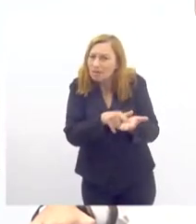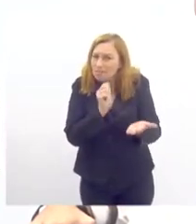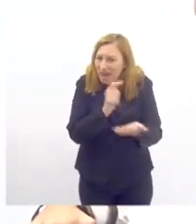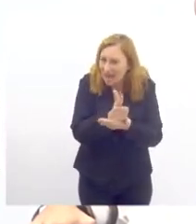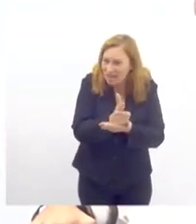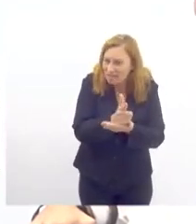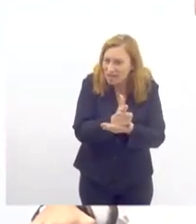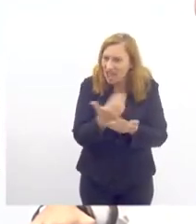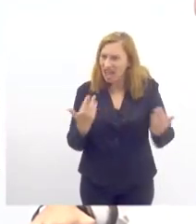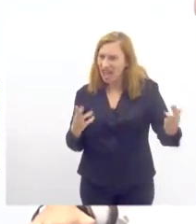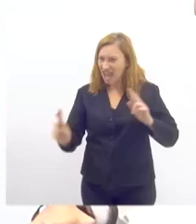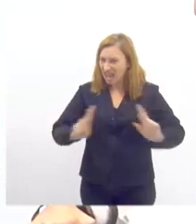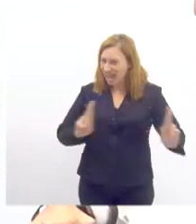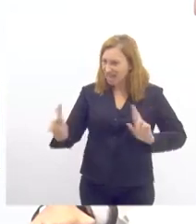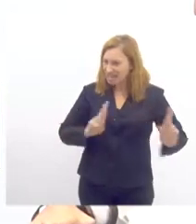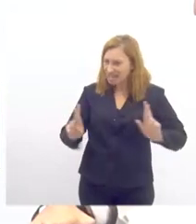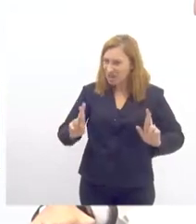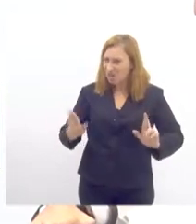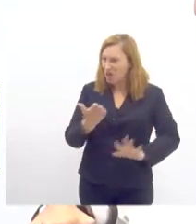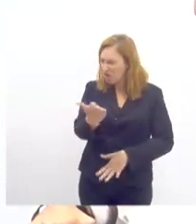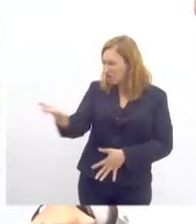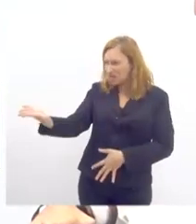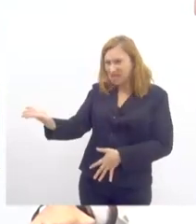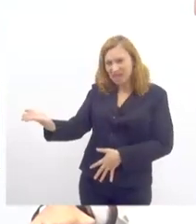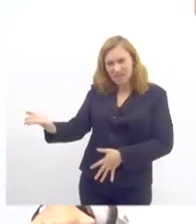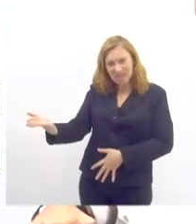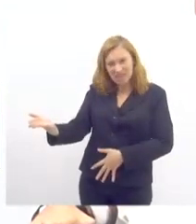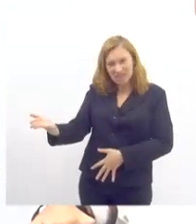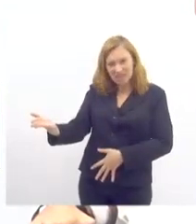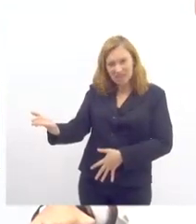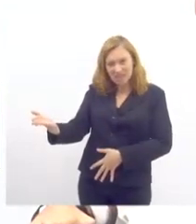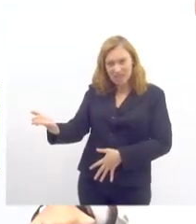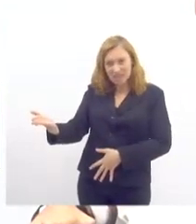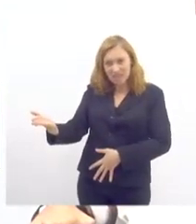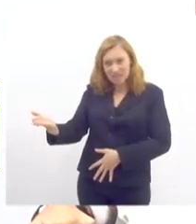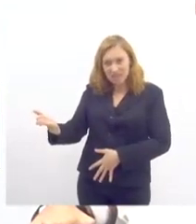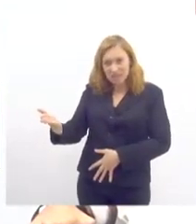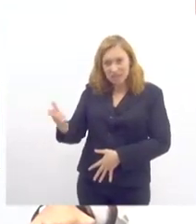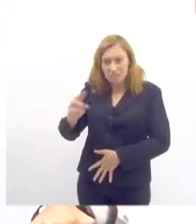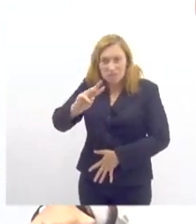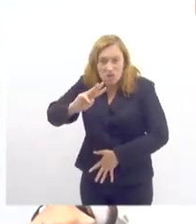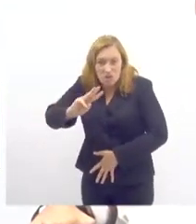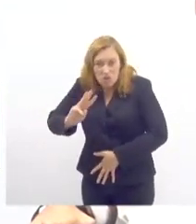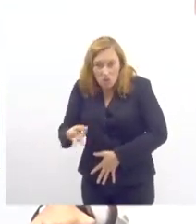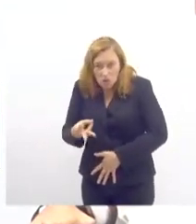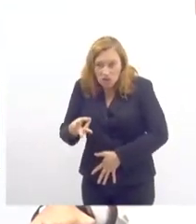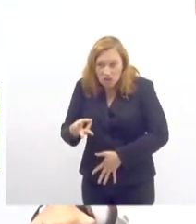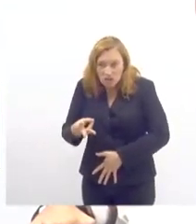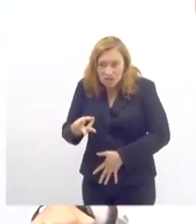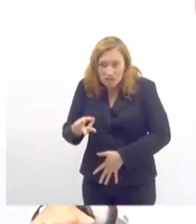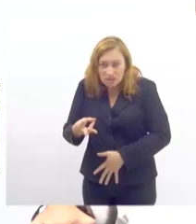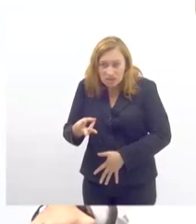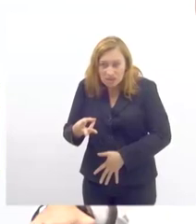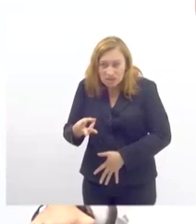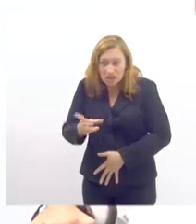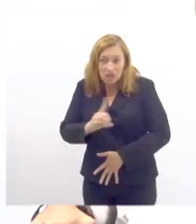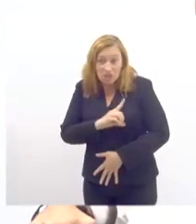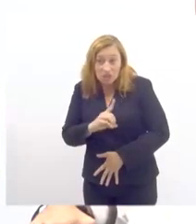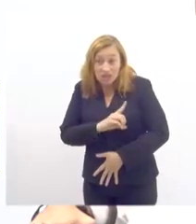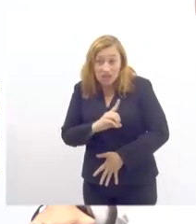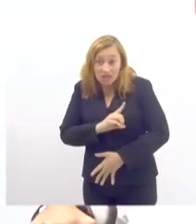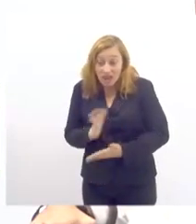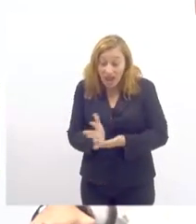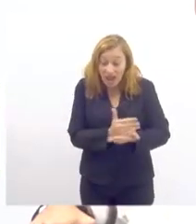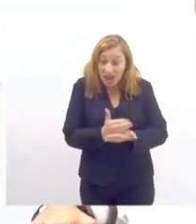em relação aos senhores mesmo, que citaram dos milhões que o DETRAN arrecada, nós não pegamos